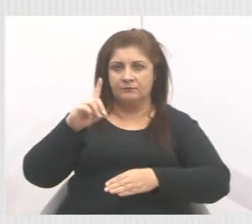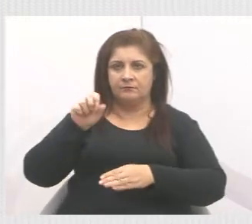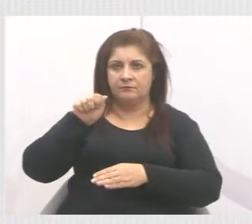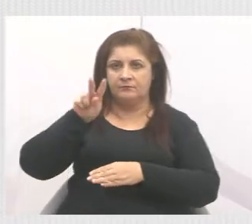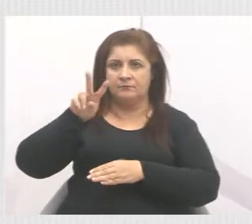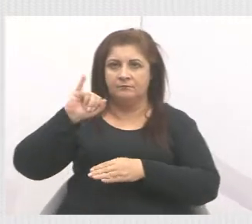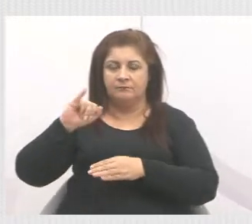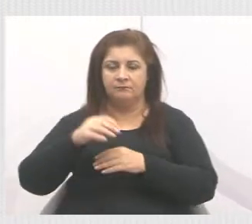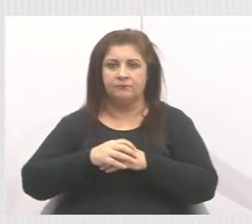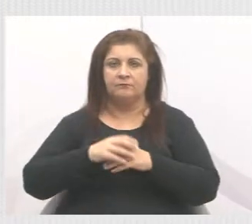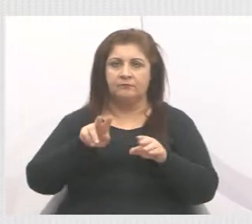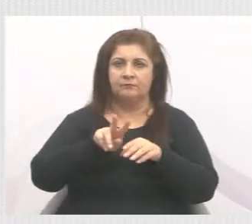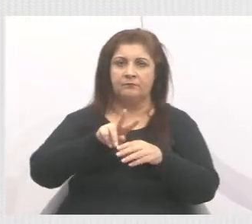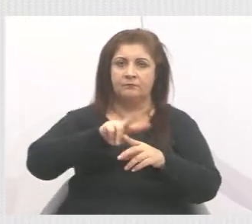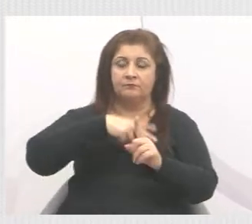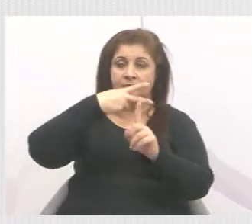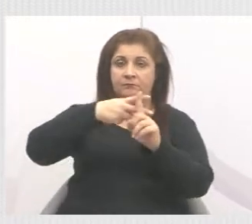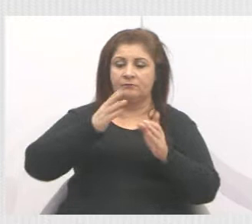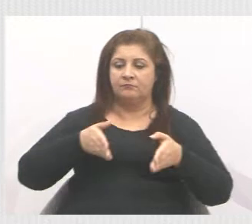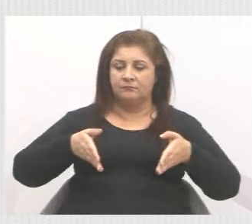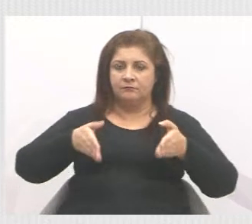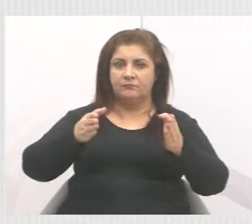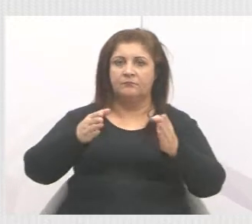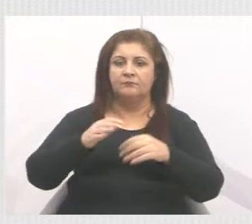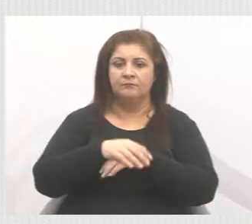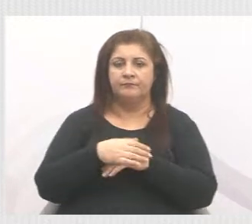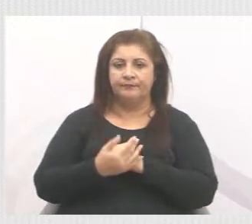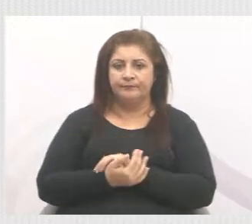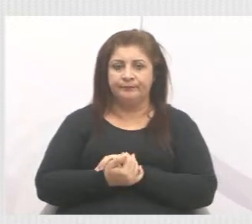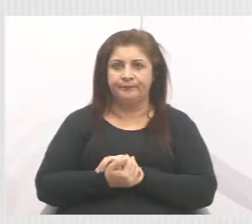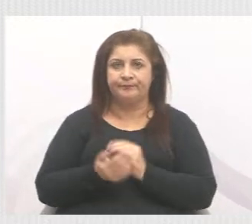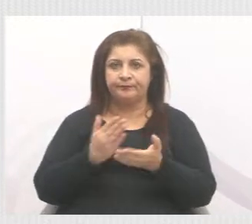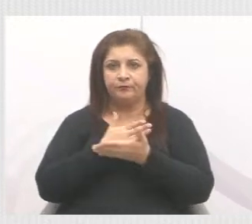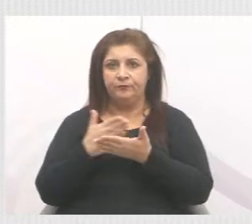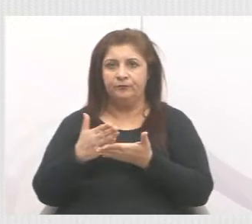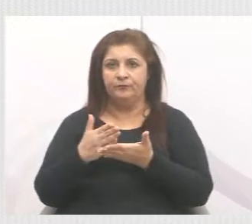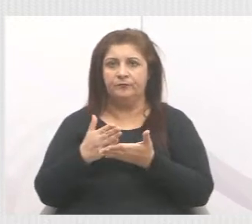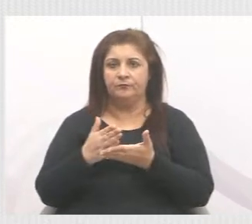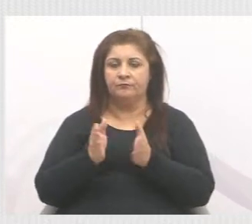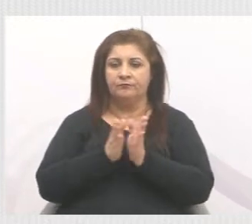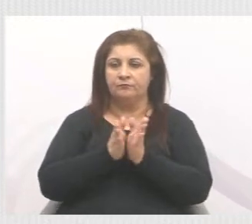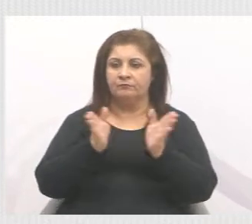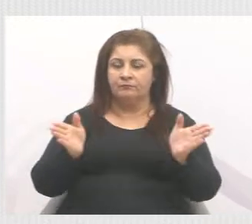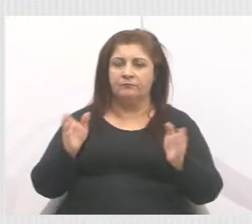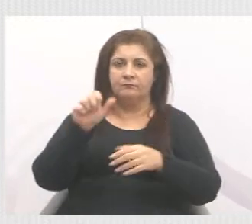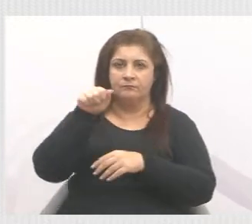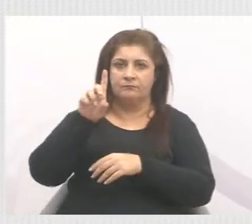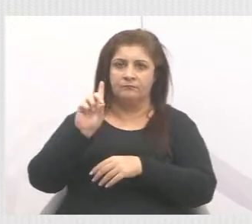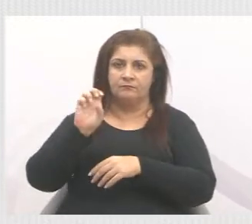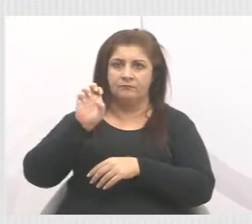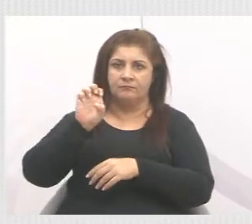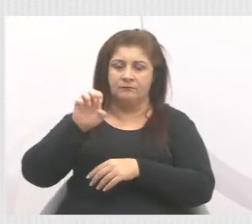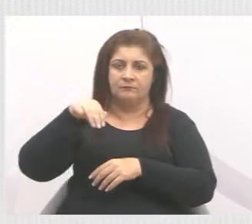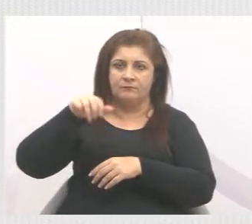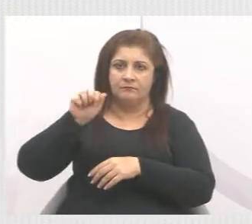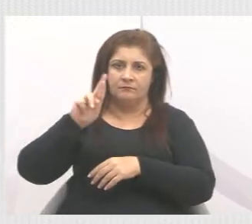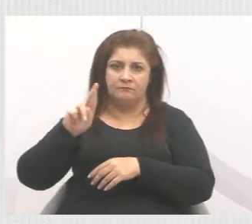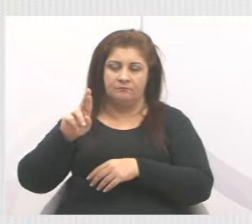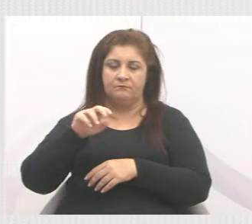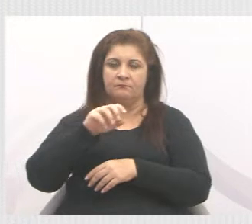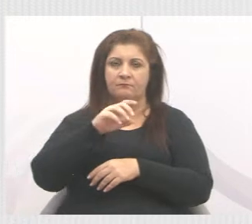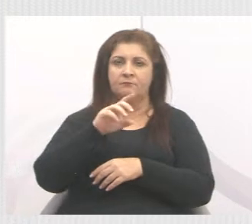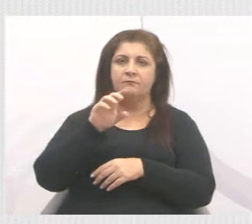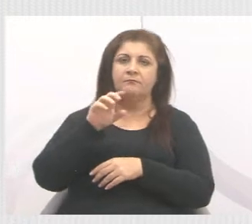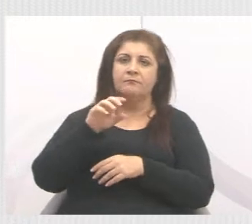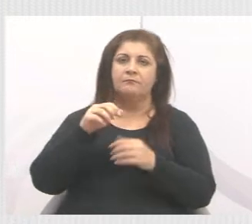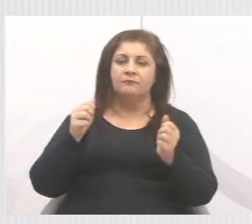duplicação da Castelo Branco, início das obras de remodelação do entroncamento da Demar de Barros com a Davilino e com a